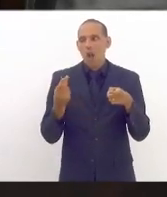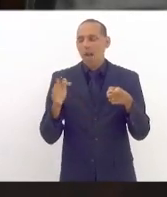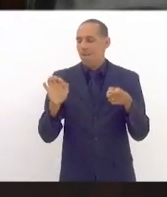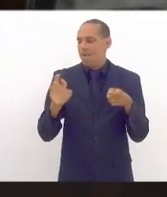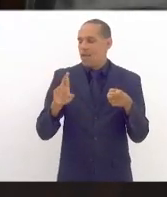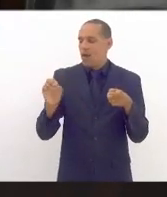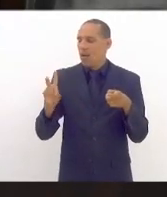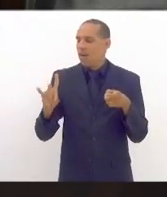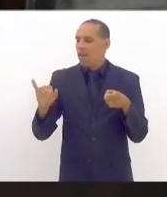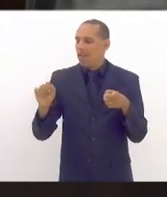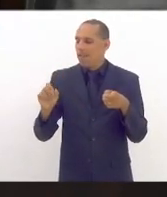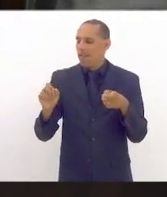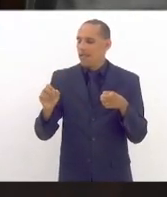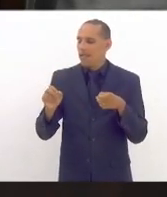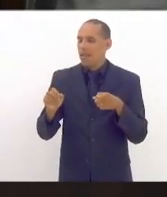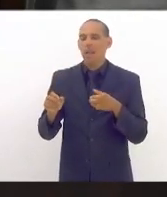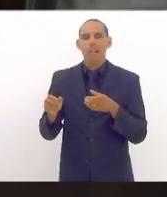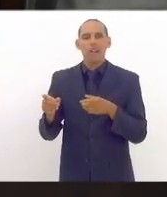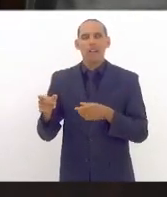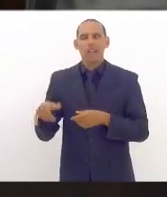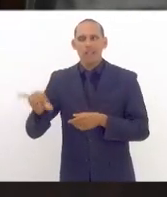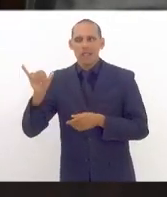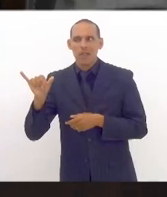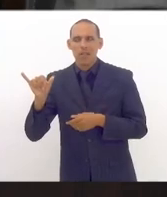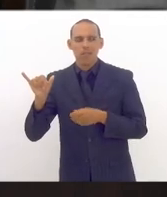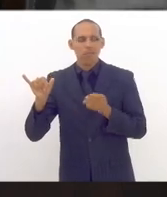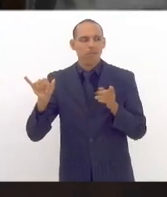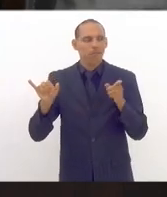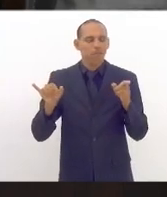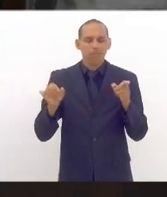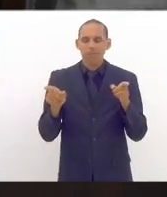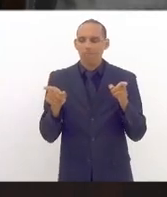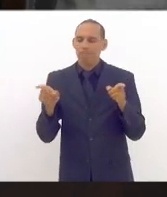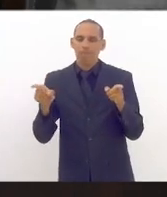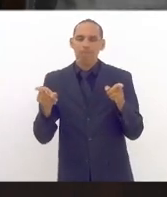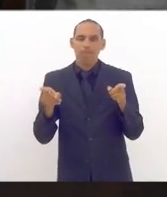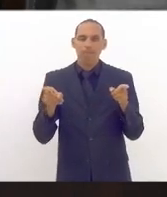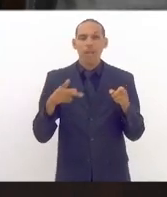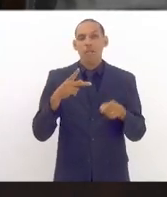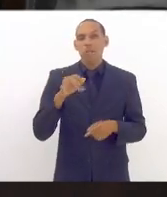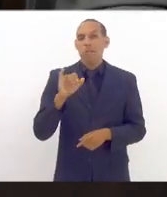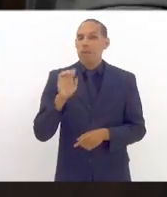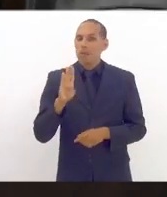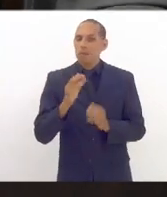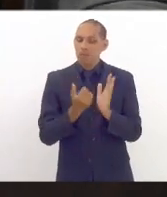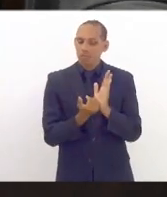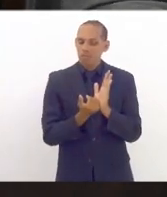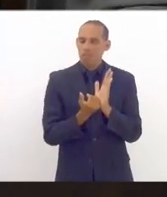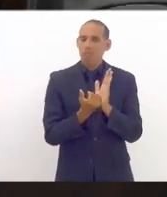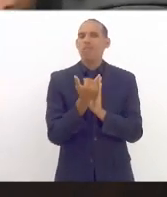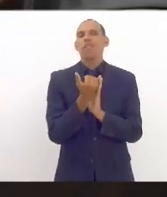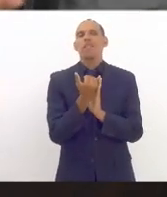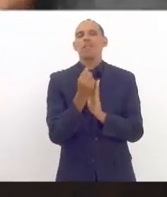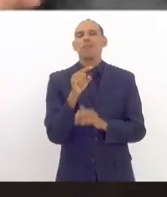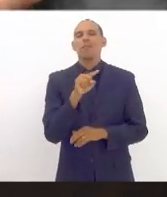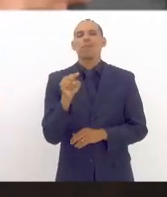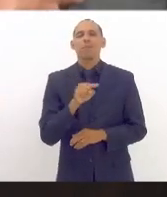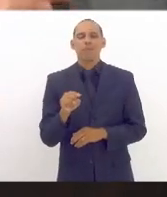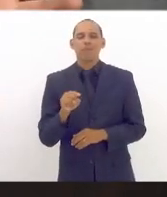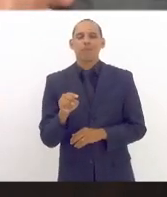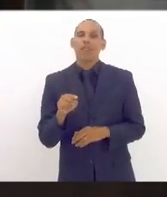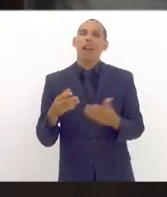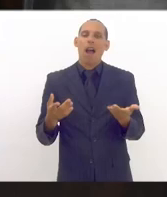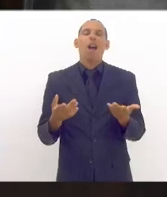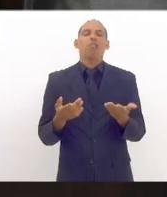ferrovia Y vamos ter um acréscimo de PIB e dizer aí investimentos